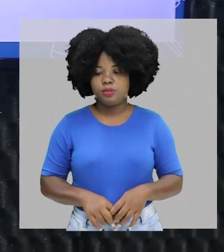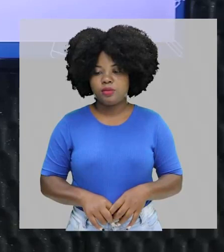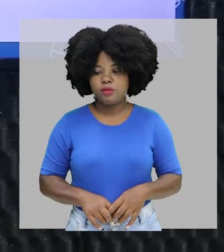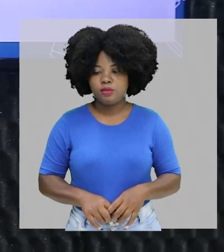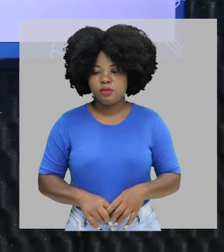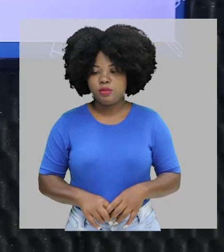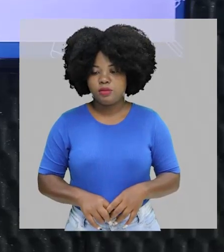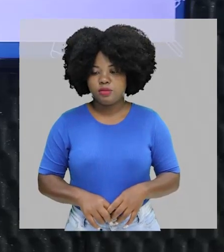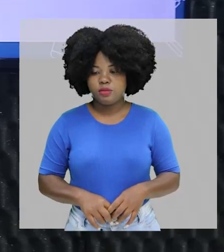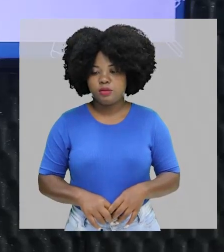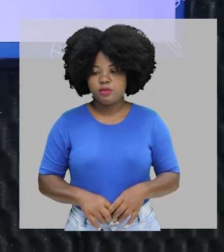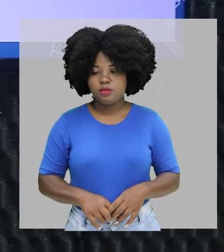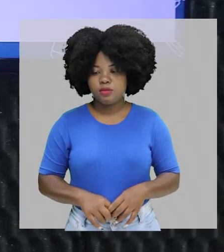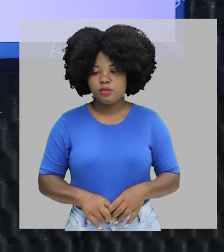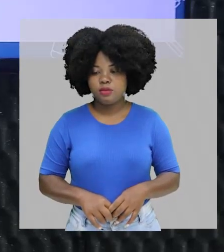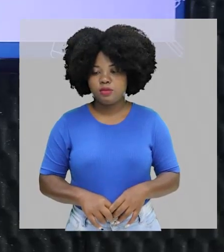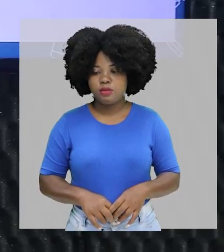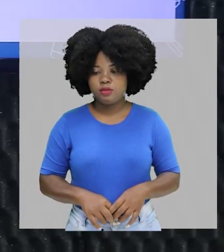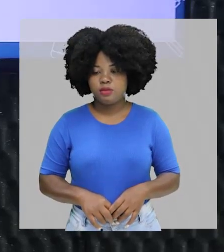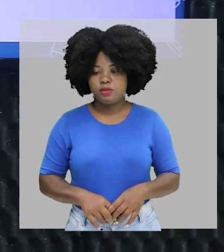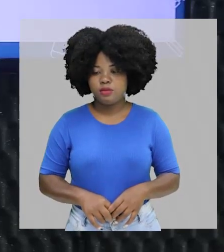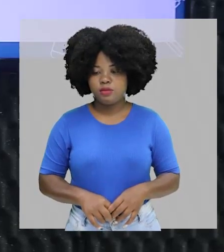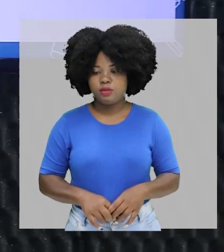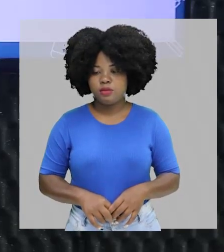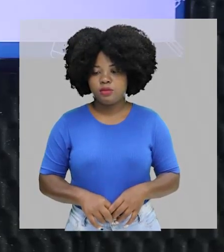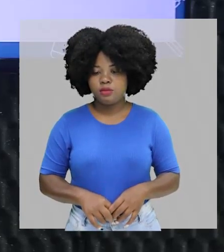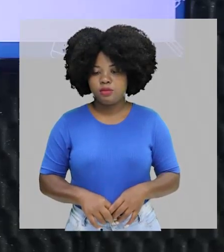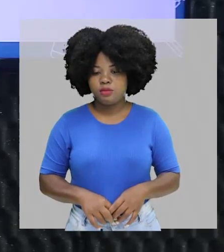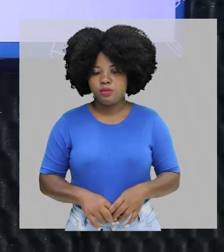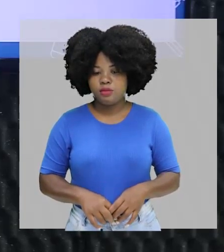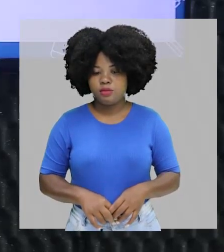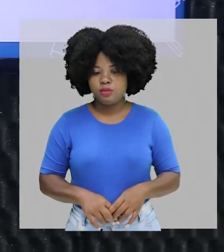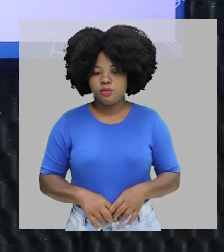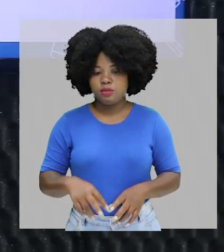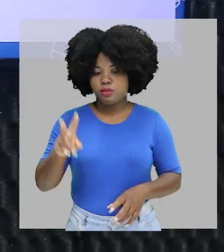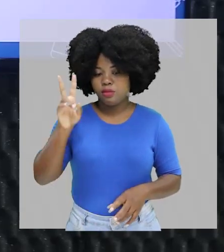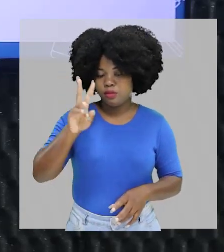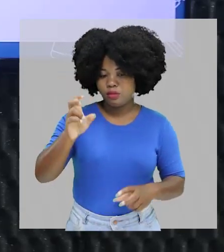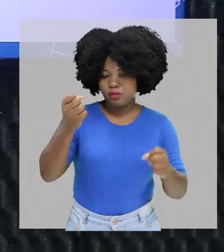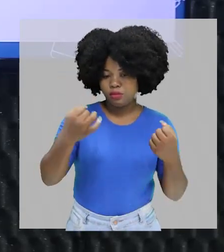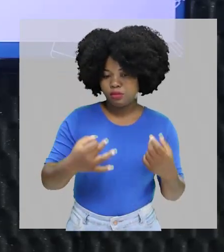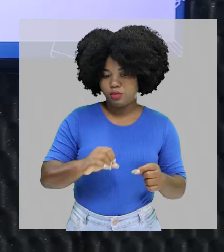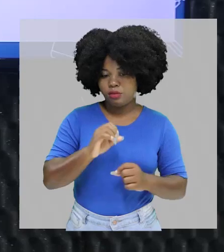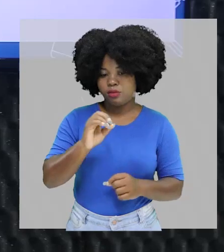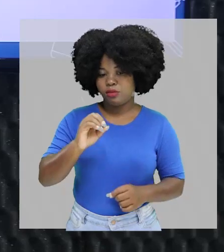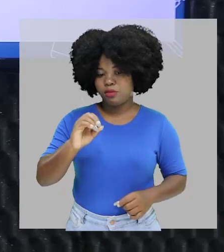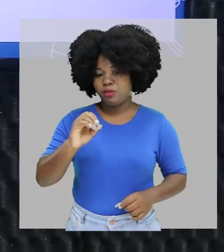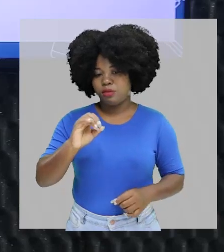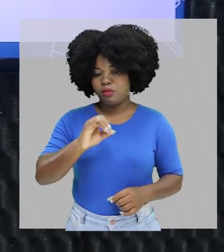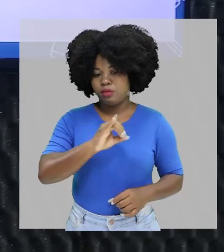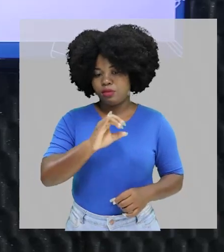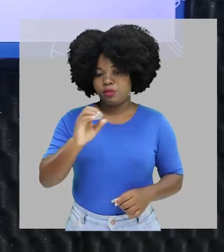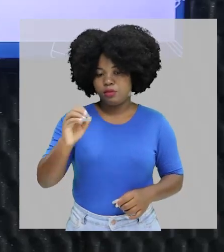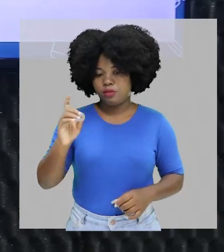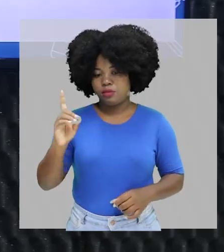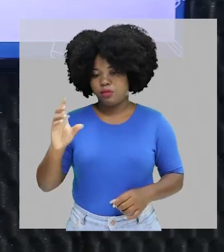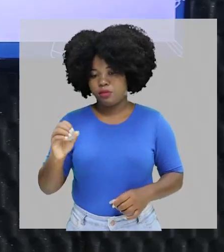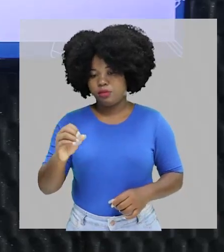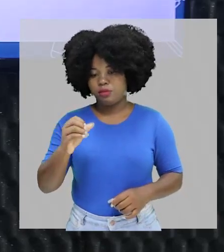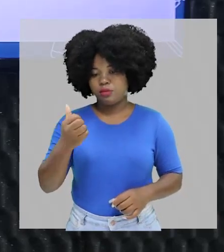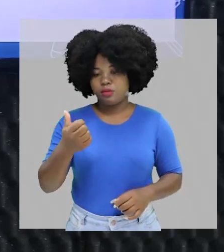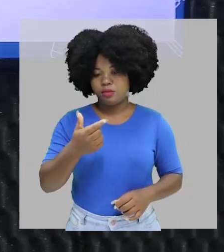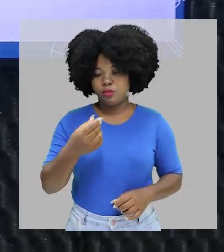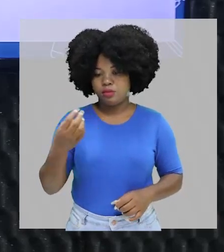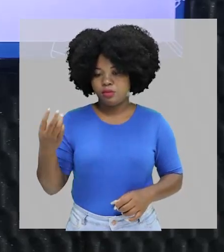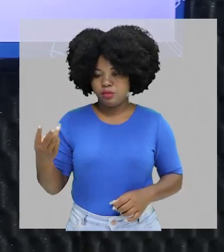123 ou o tecnécio 99. Lembrando, quando a gente fala de iodo 123, esse